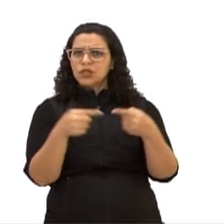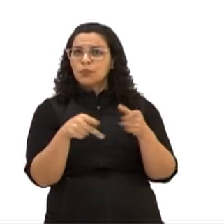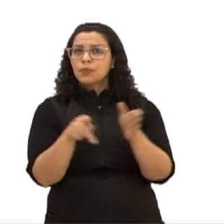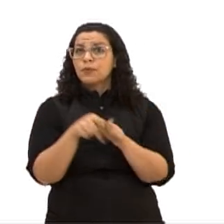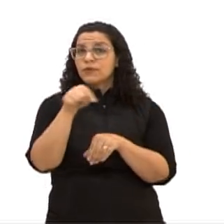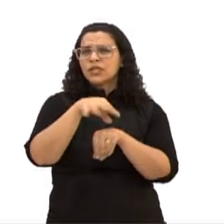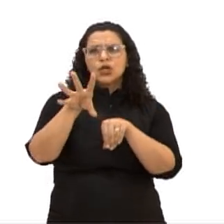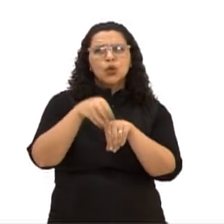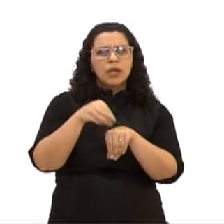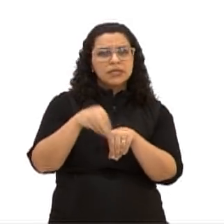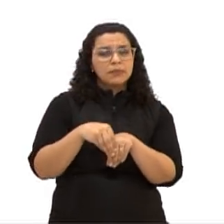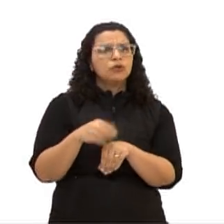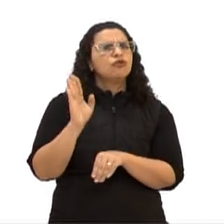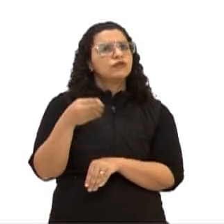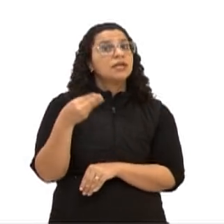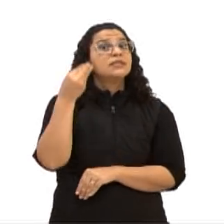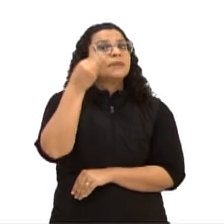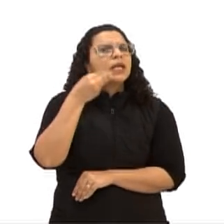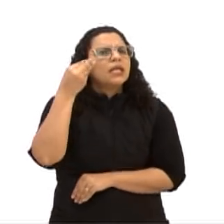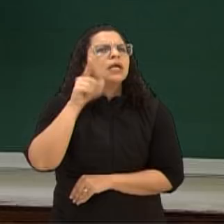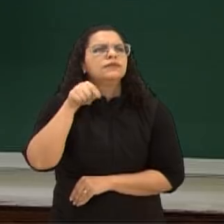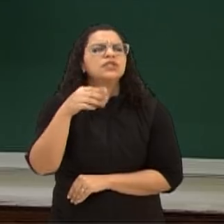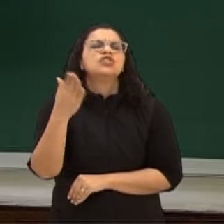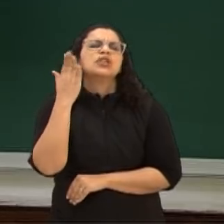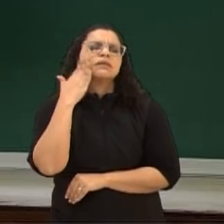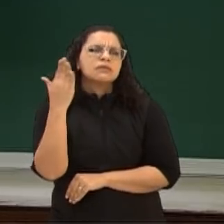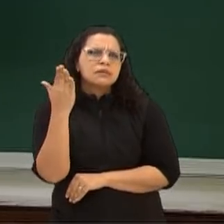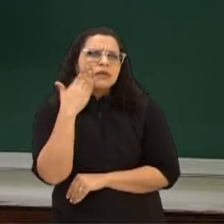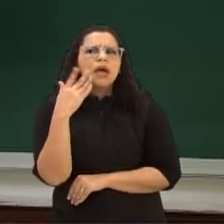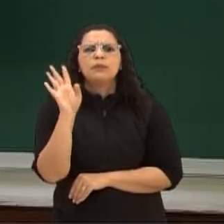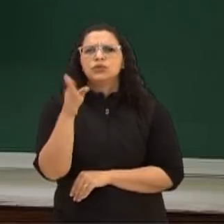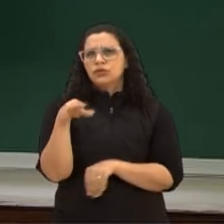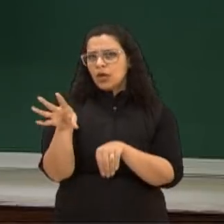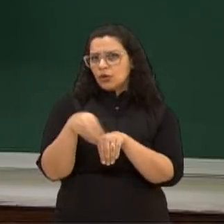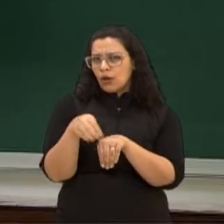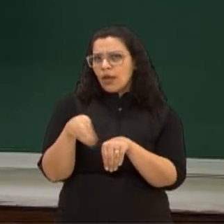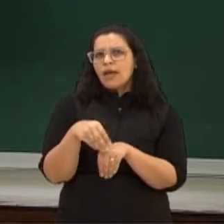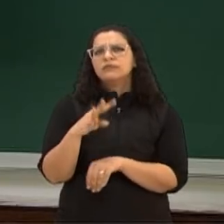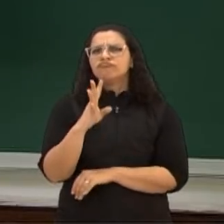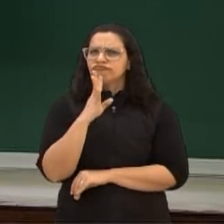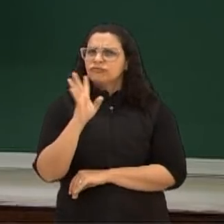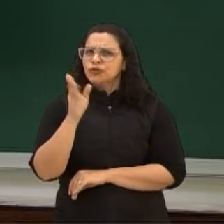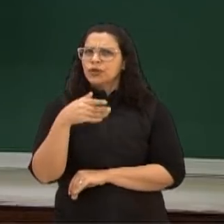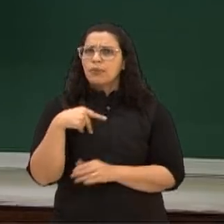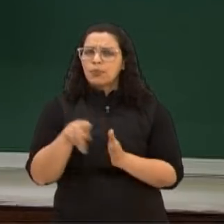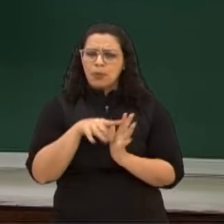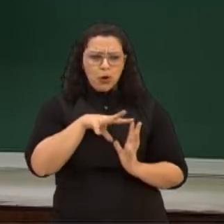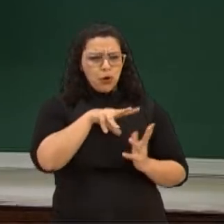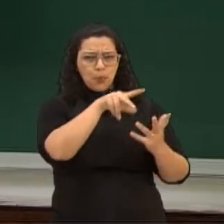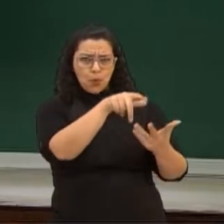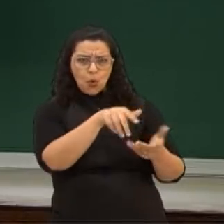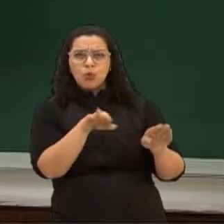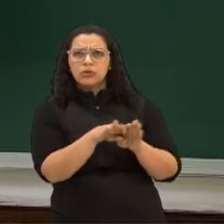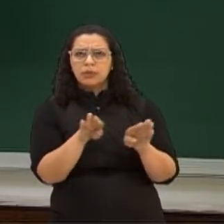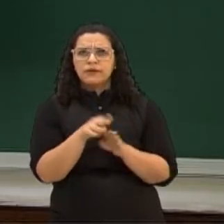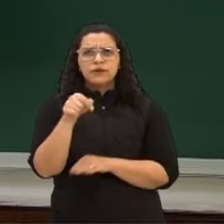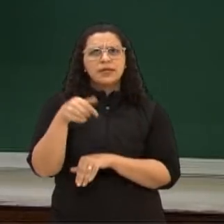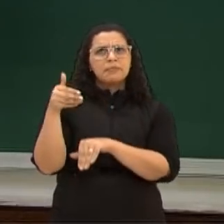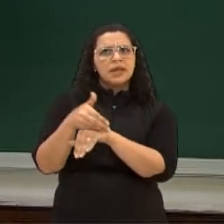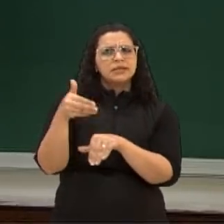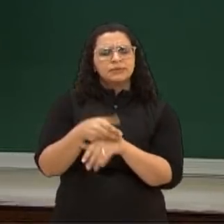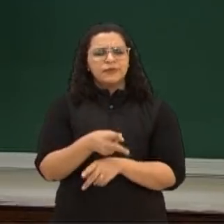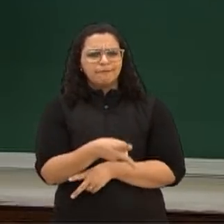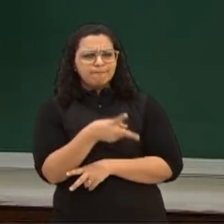seus conhecimentos prévios, ou seja, de acordo com aquilo que você já conhece, né? Conhecimento de mundo, conhecimento aí que você